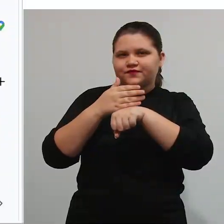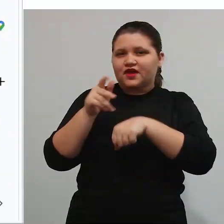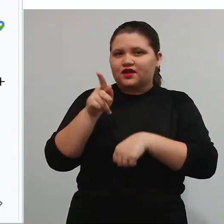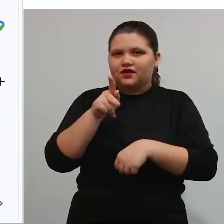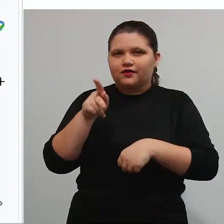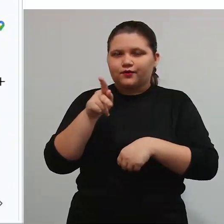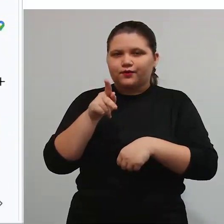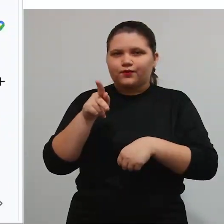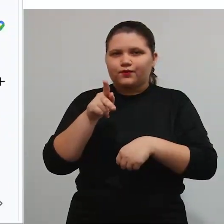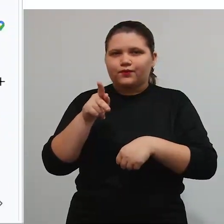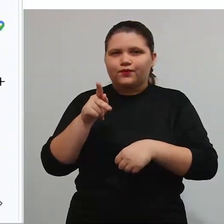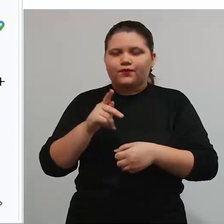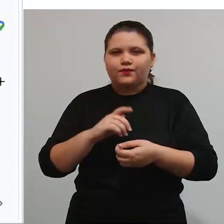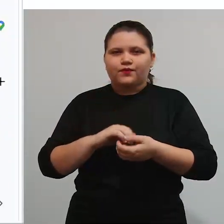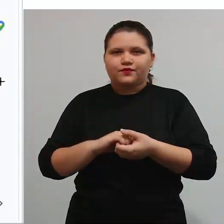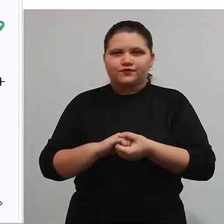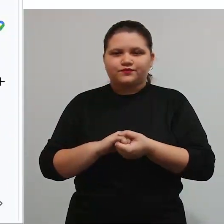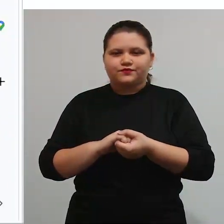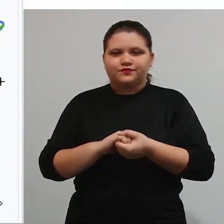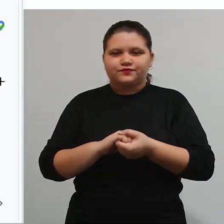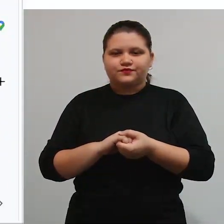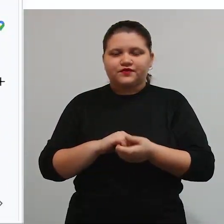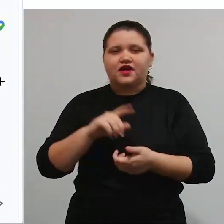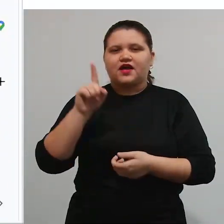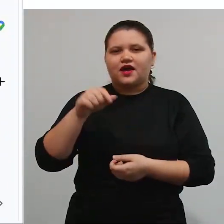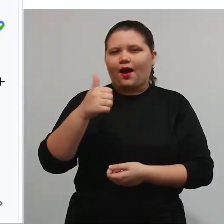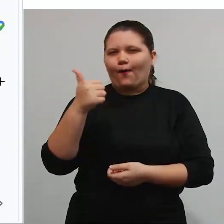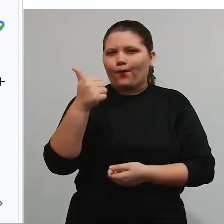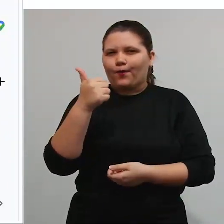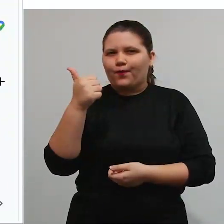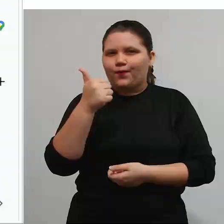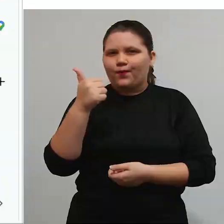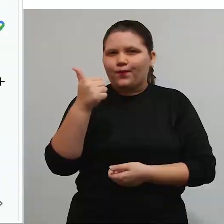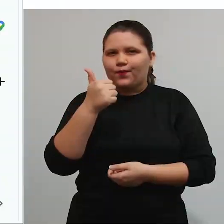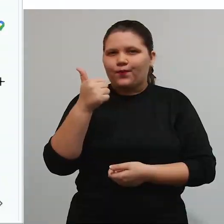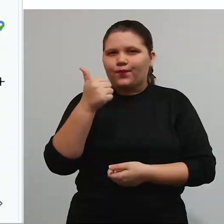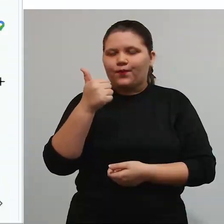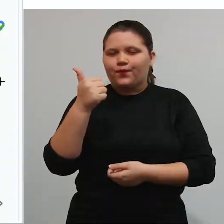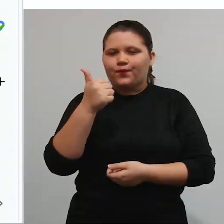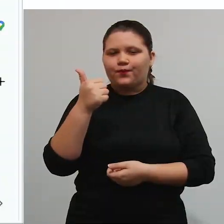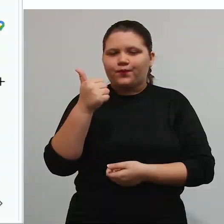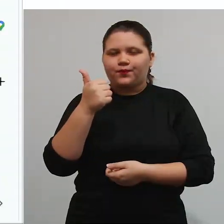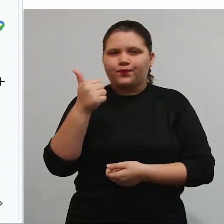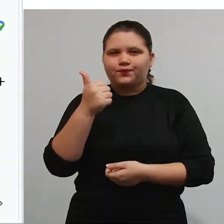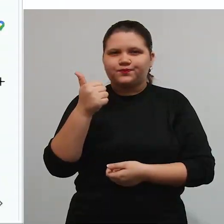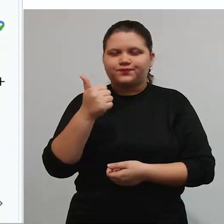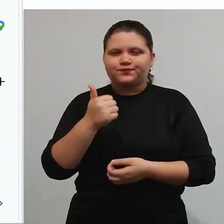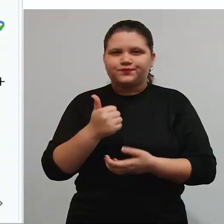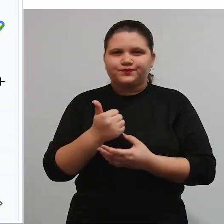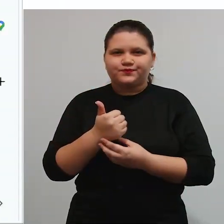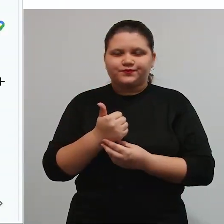prática docente é a primeira vertente,